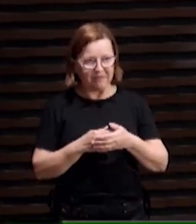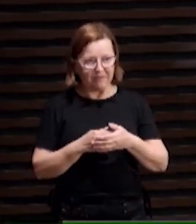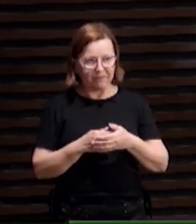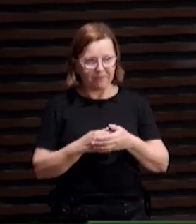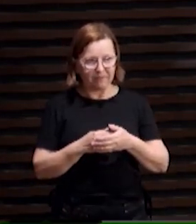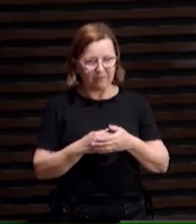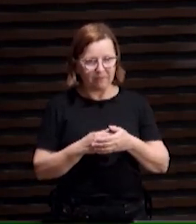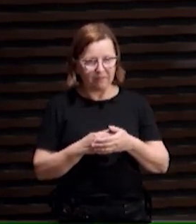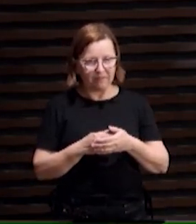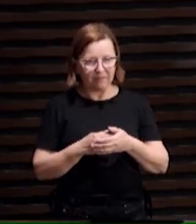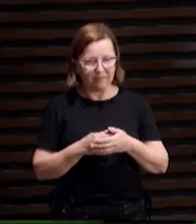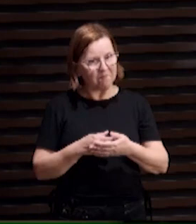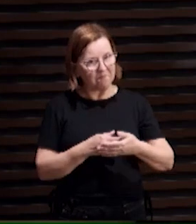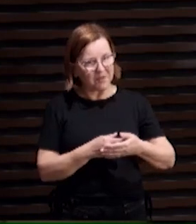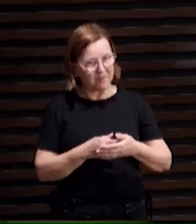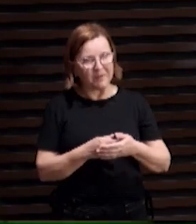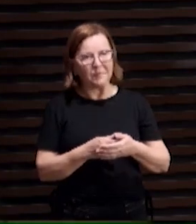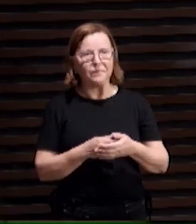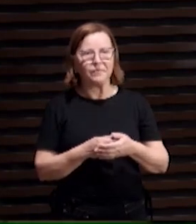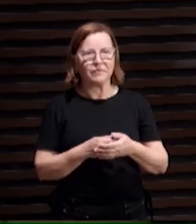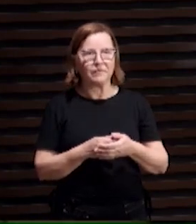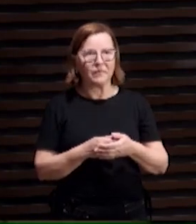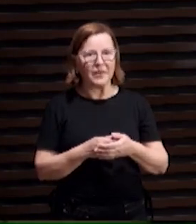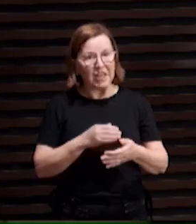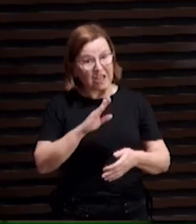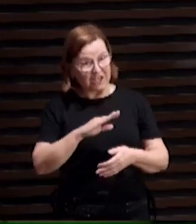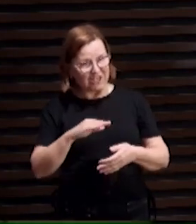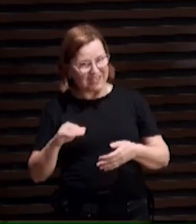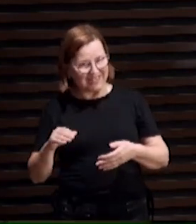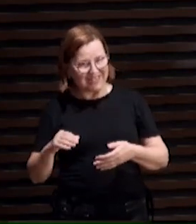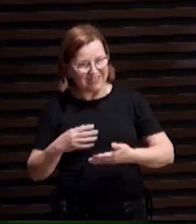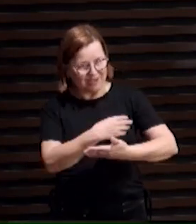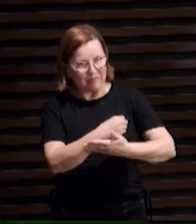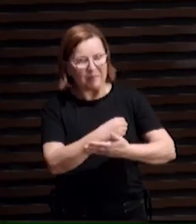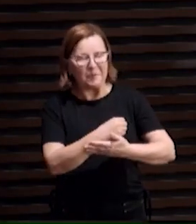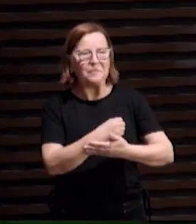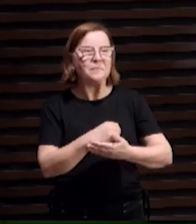de recém-nascidos e de criancinhas de peito,